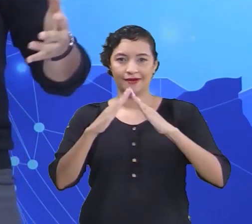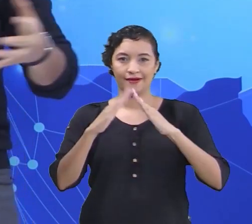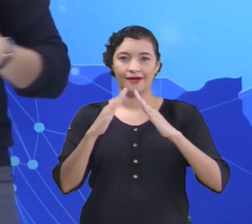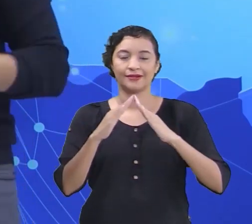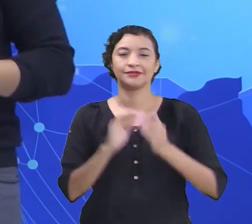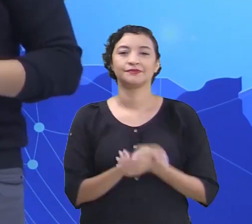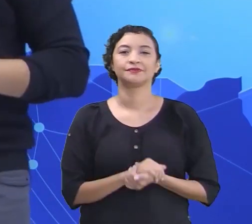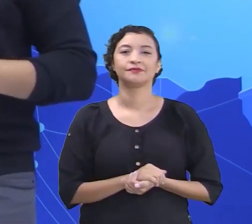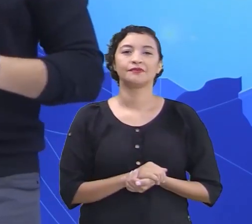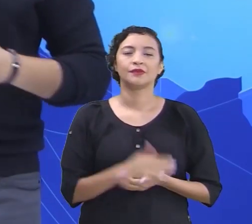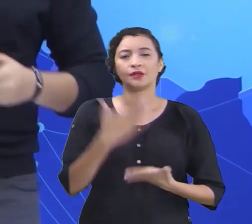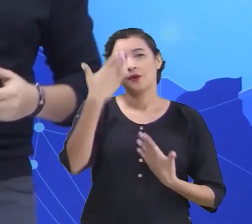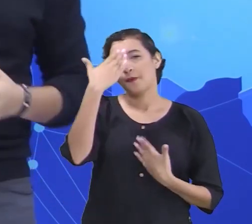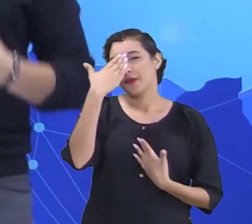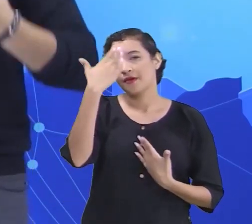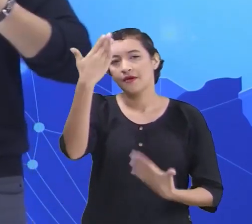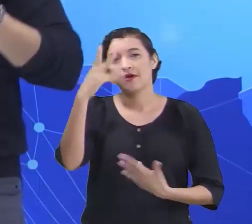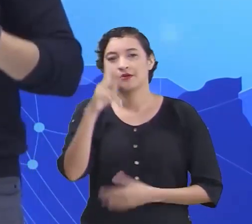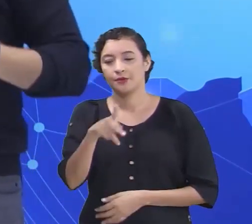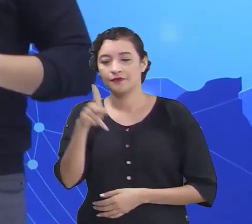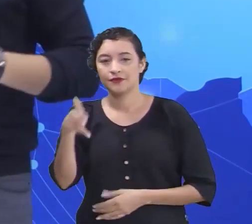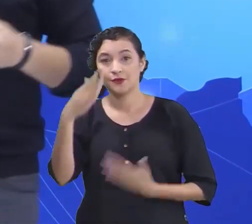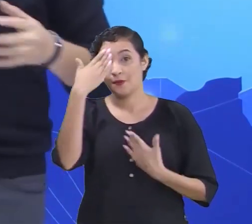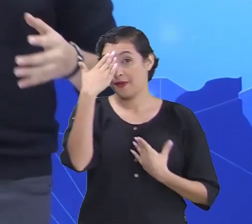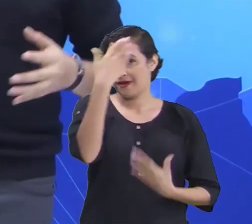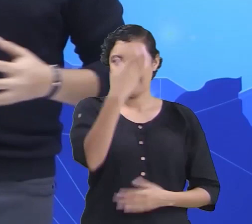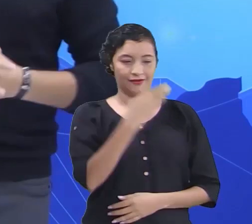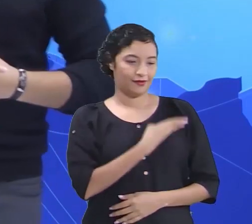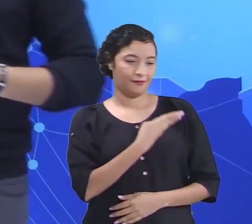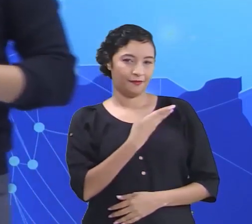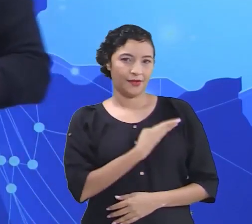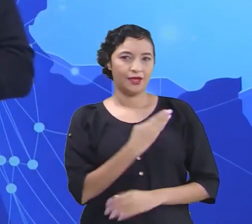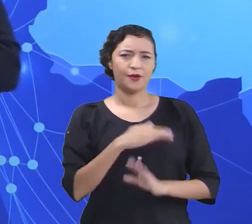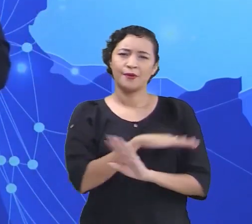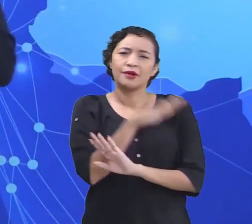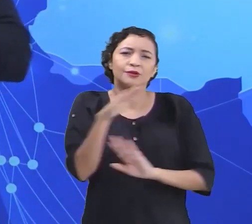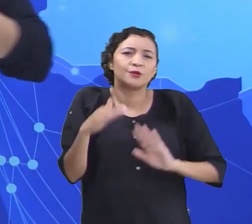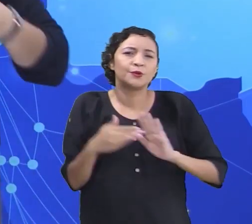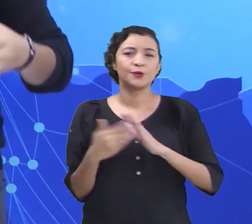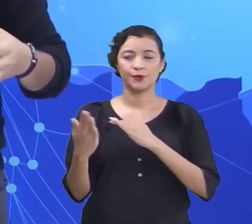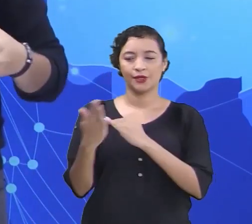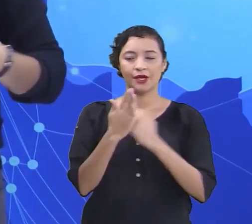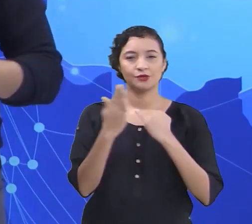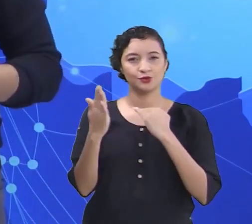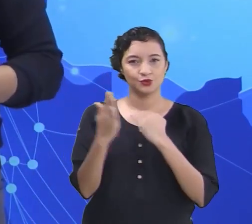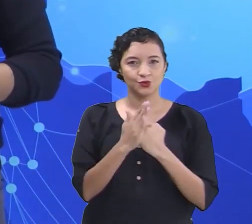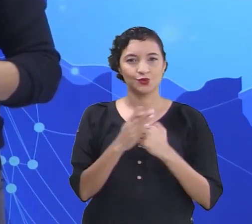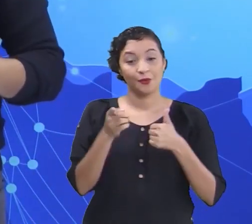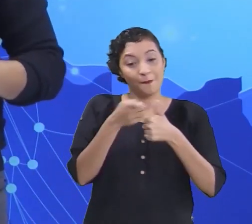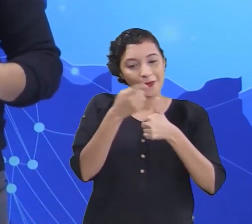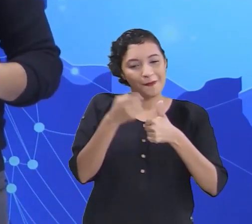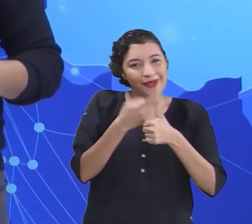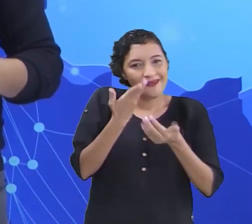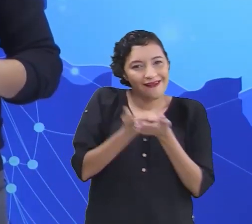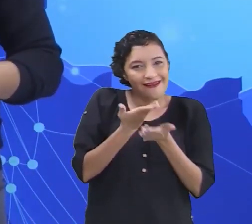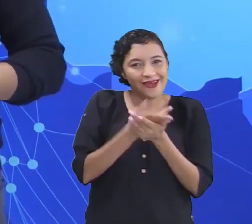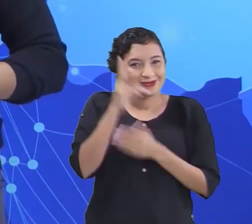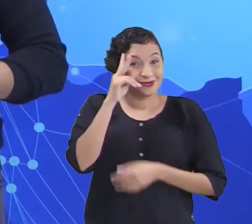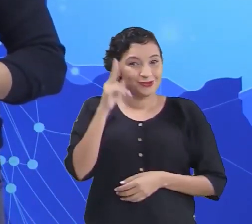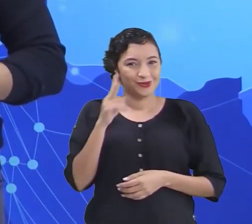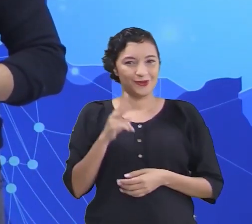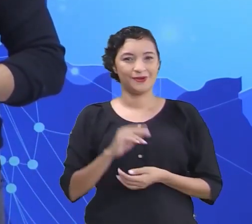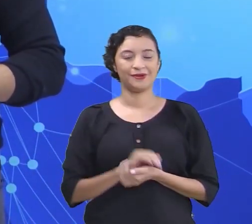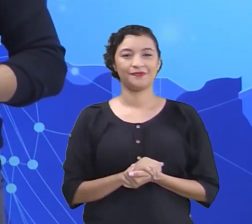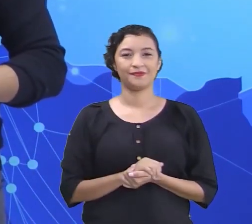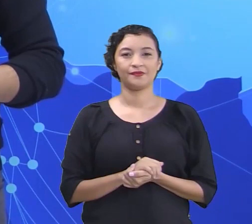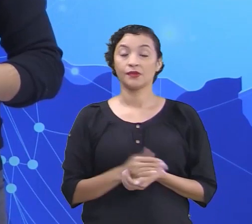Quero aqui mandar meus agradecimentos aos professores, aos colegas, a todos que nos ajudaram a fazermos essa nossa primeira aula. E aqui, agora eu quero